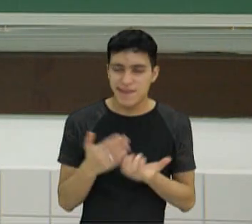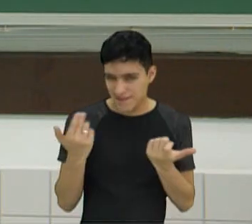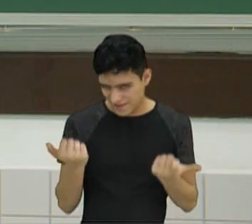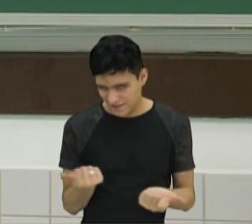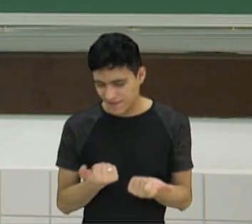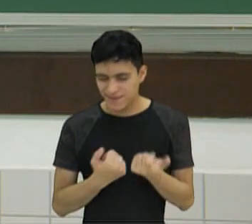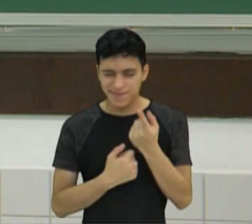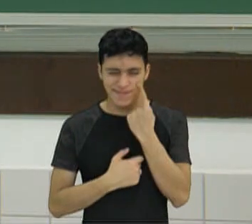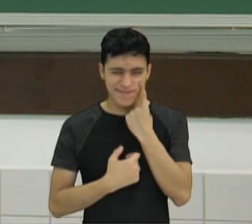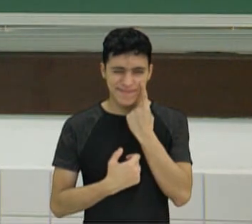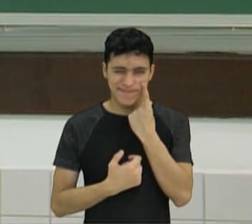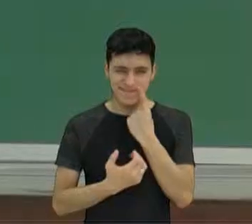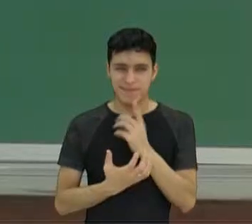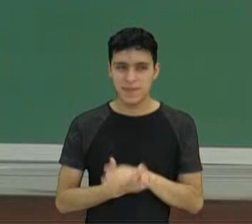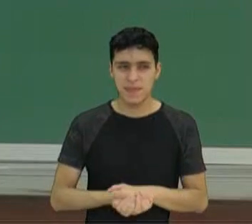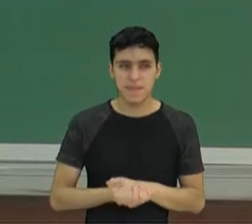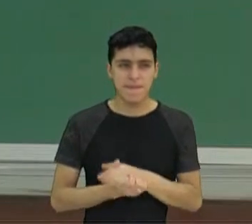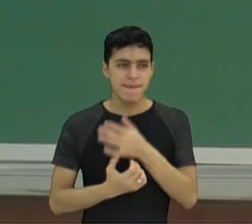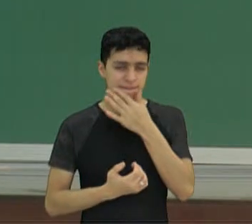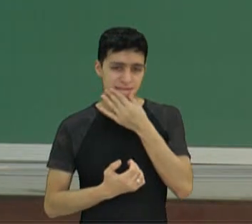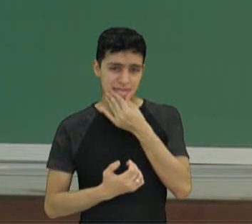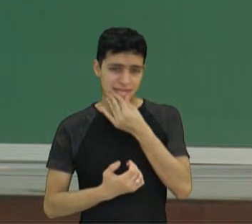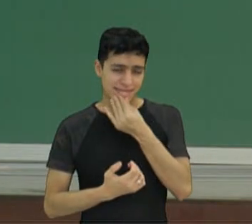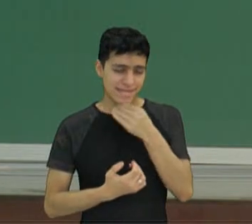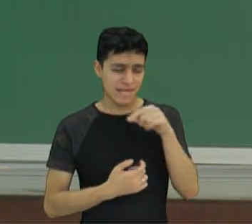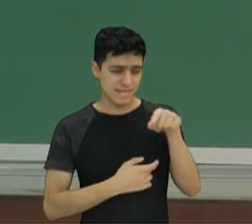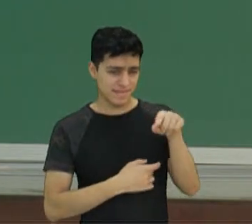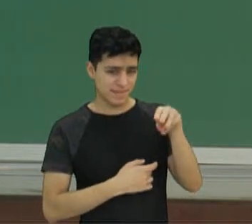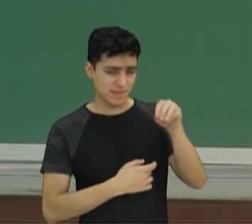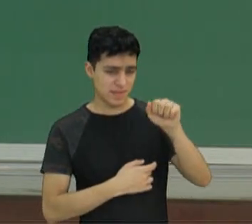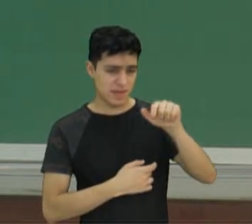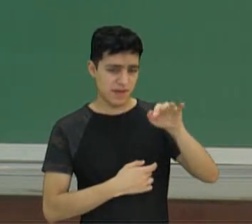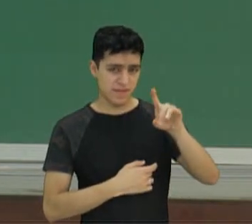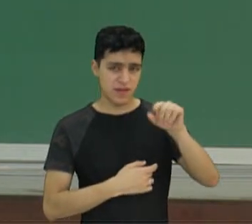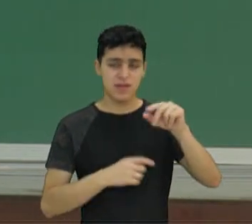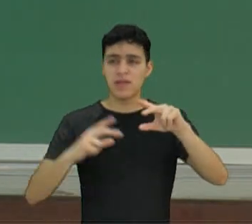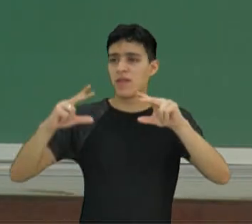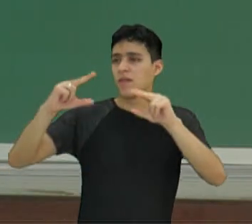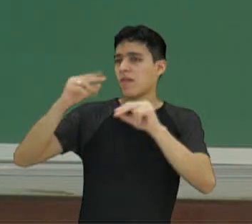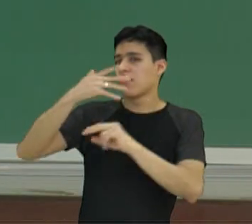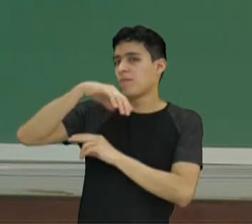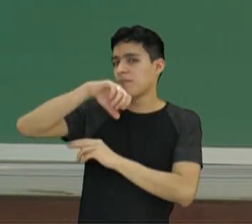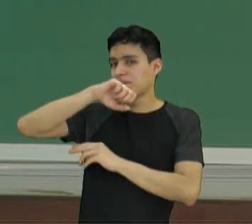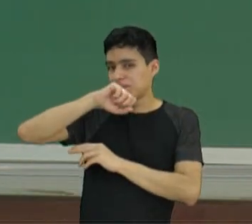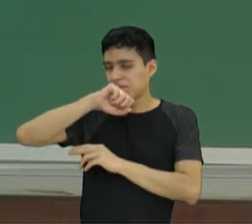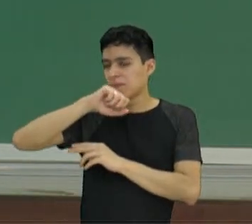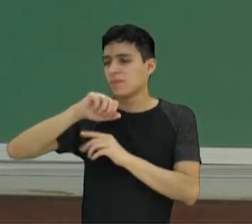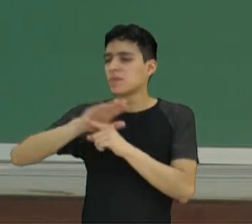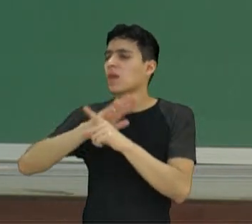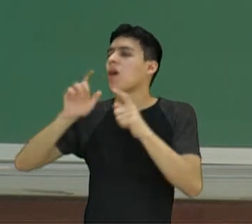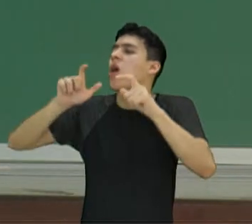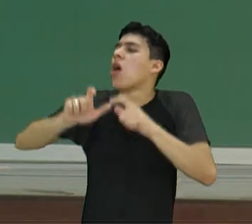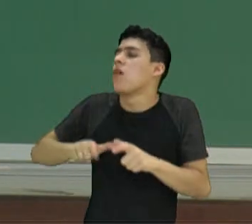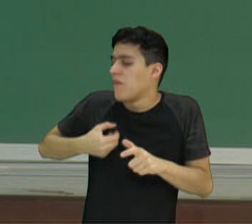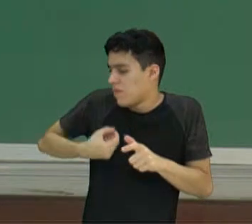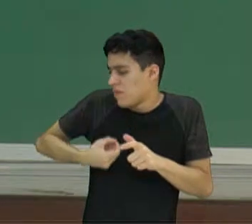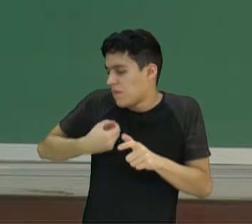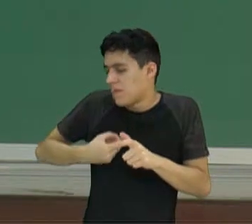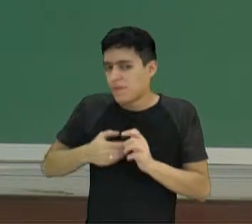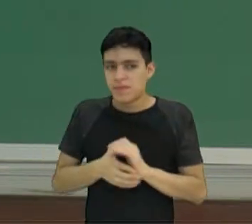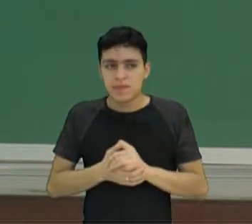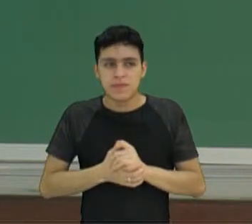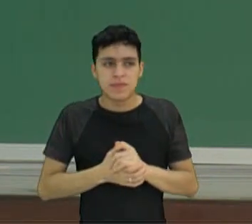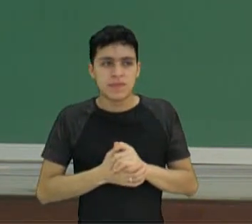então, gente, o seguinte. A Mafalda, na conversa ali com o pai, ela fala, where are we? Onde nós estamos? Ela quer se encontrar ali no